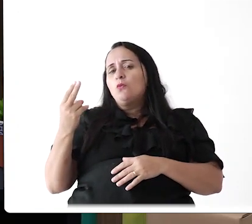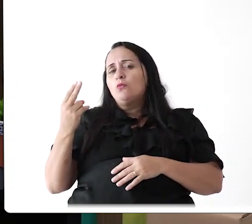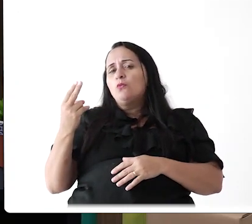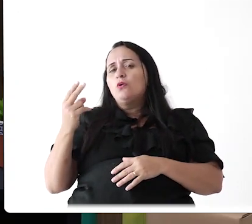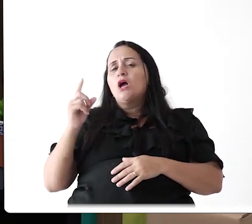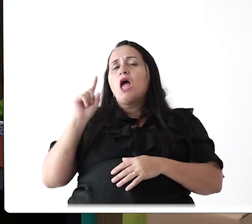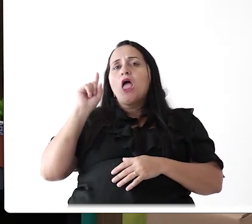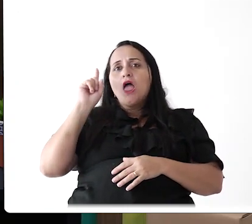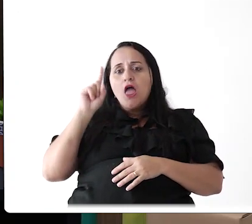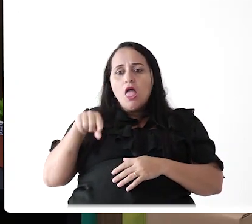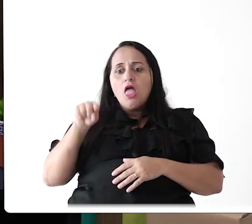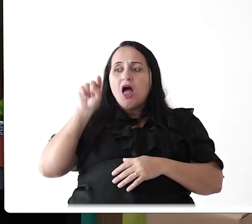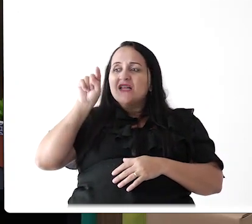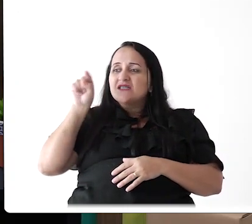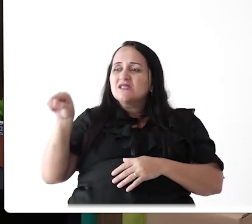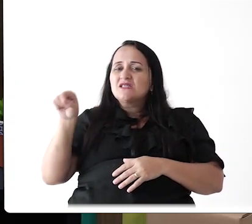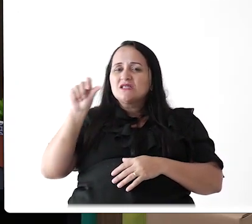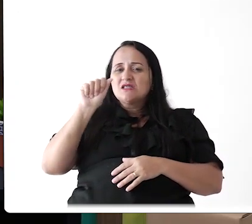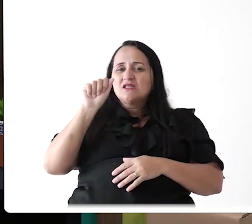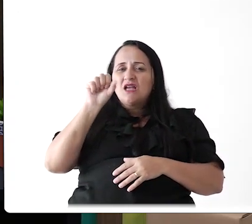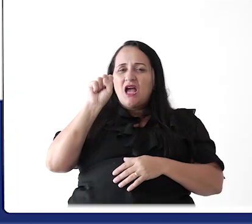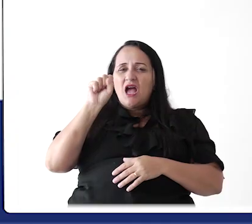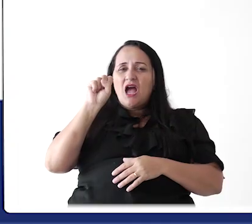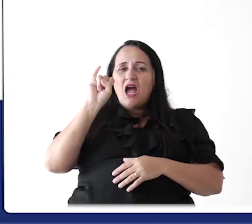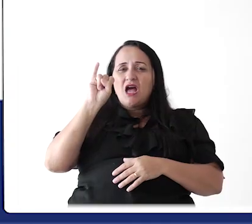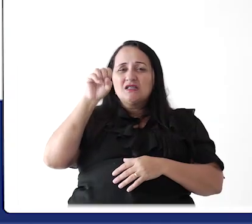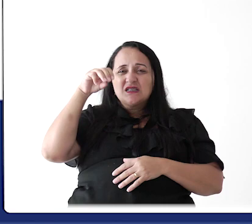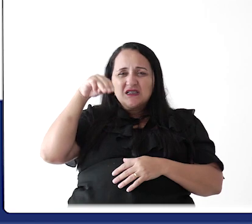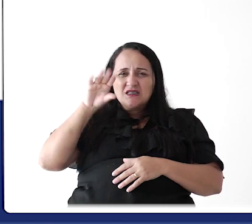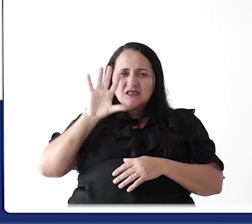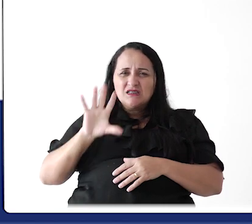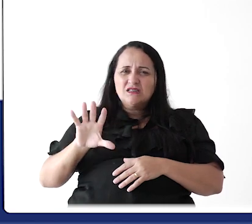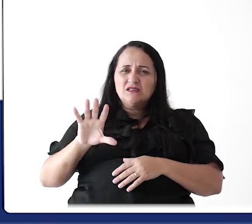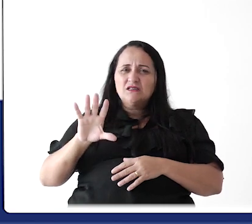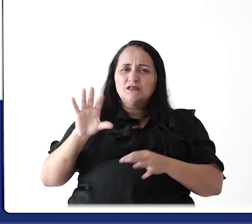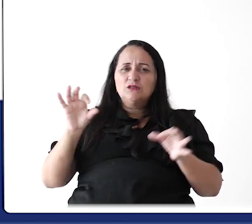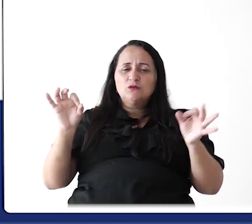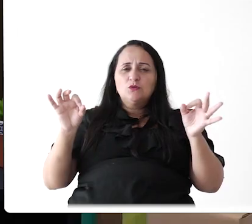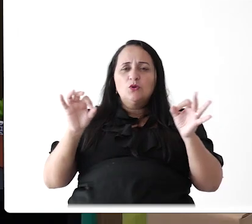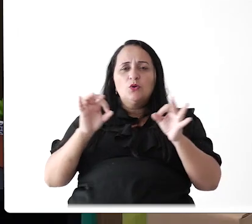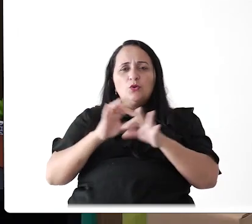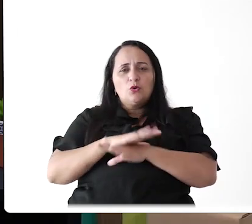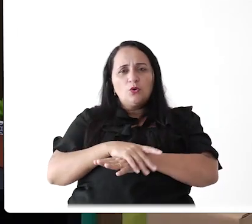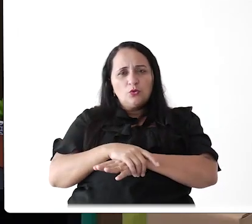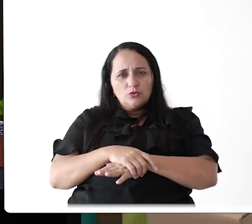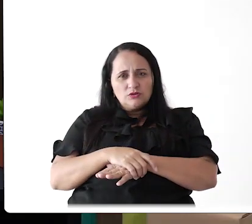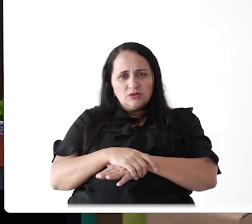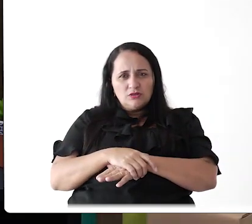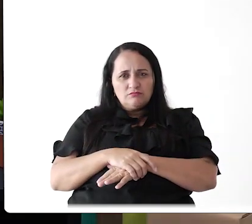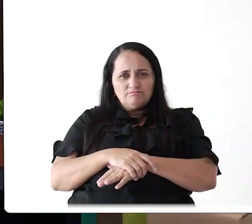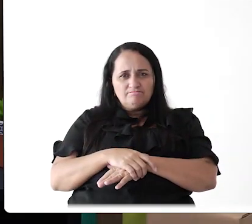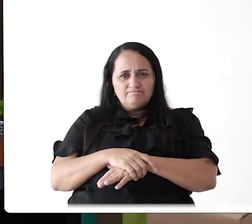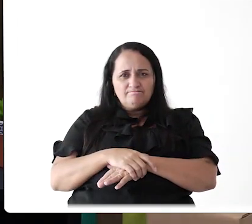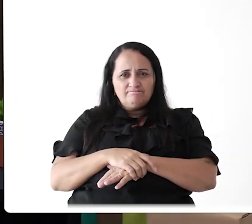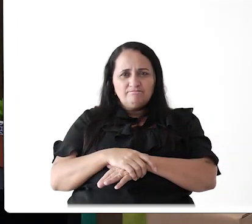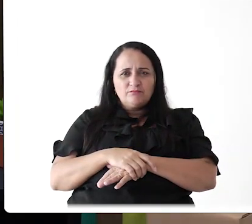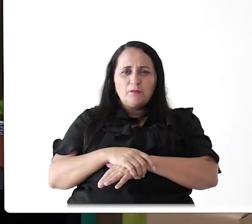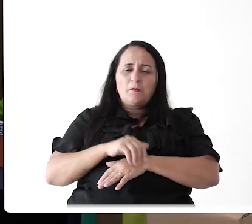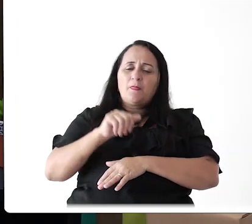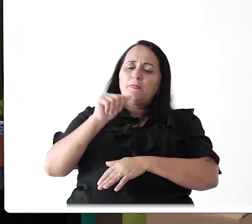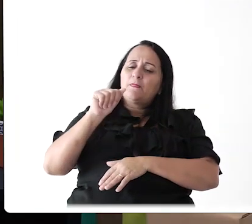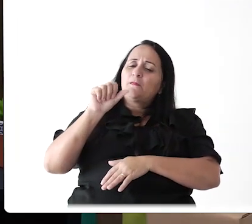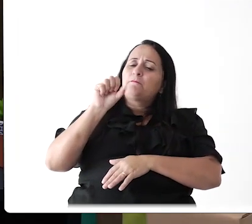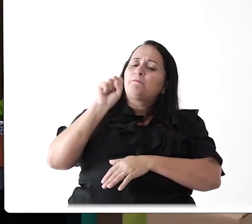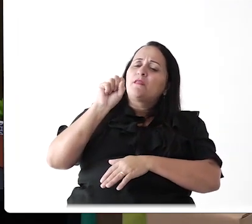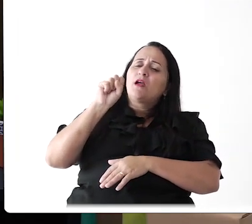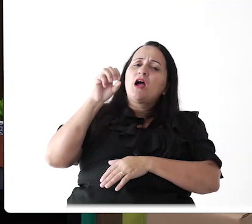assim indica uma relação de conclusão? E foi dessa forma,